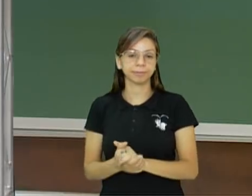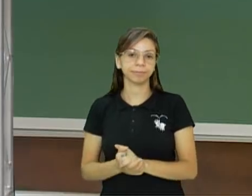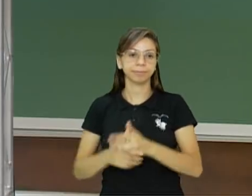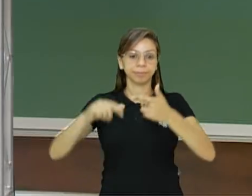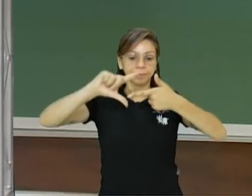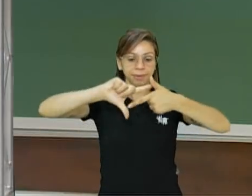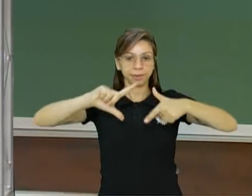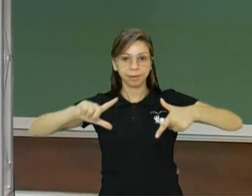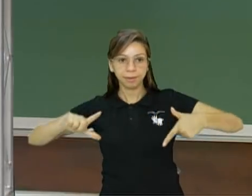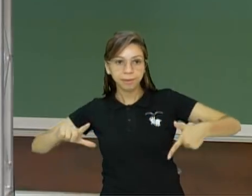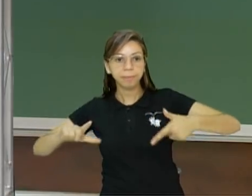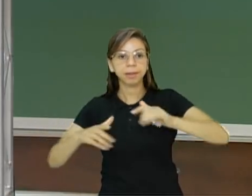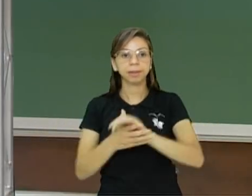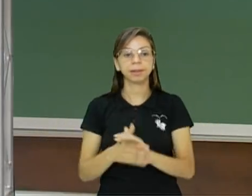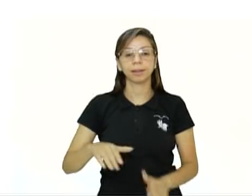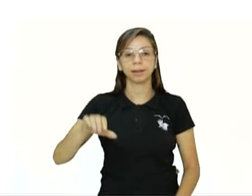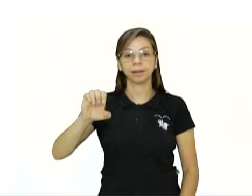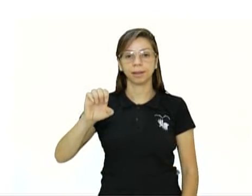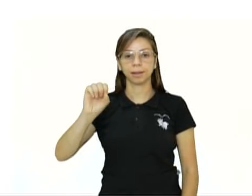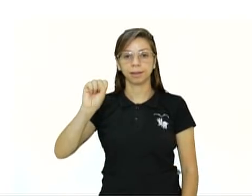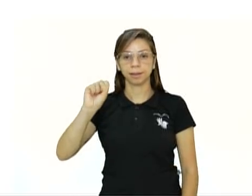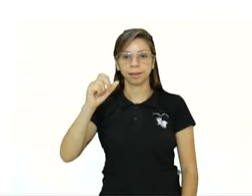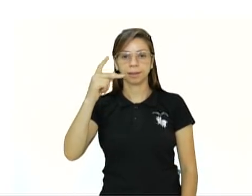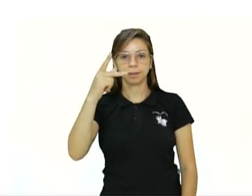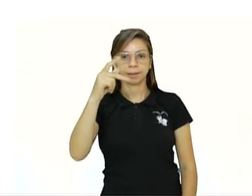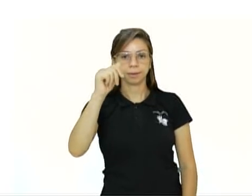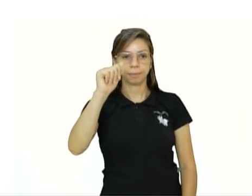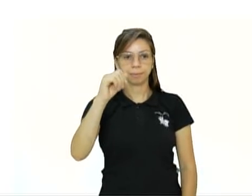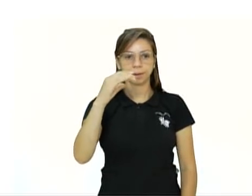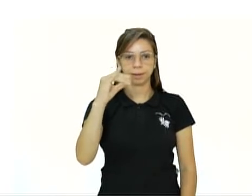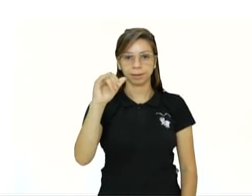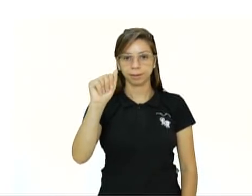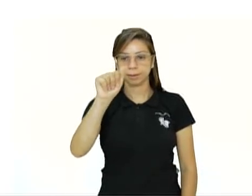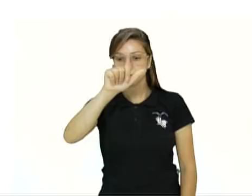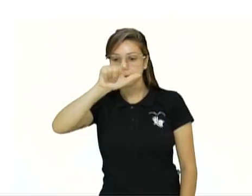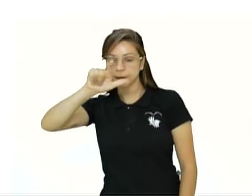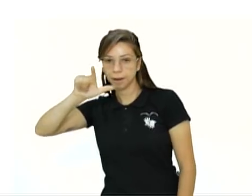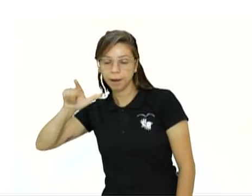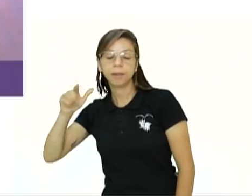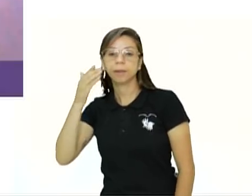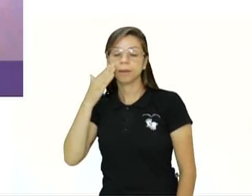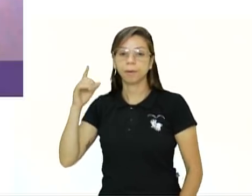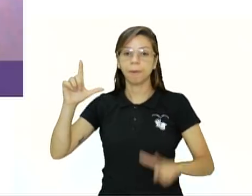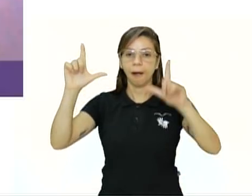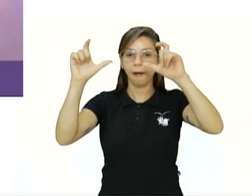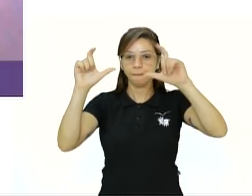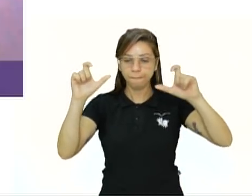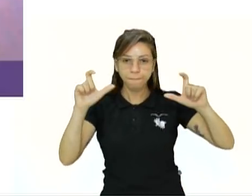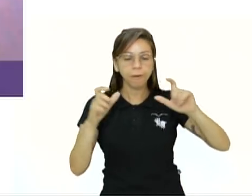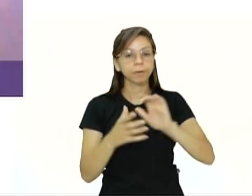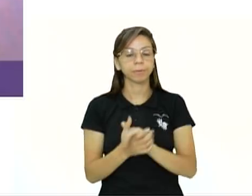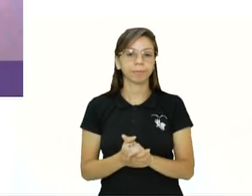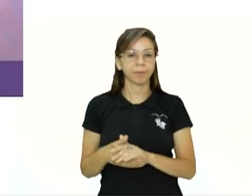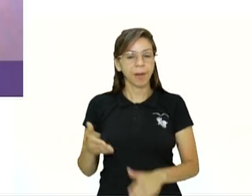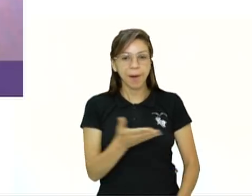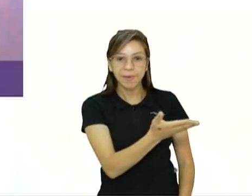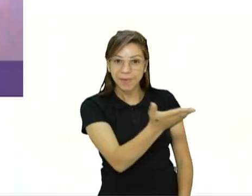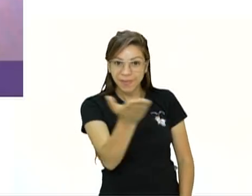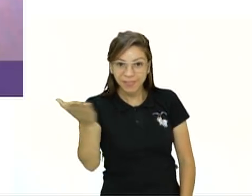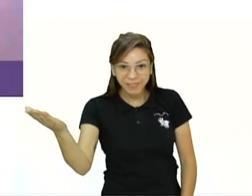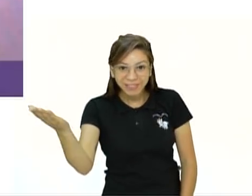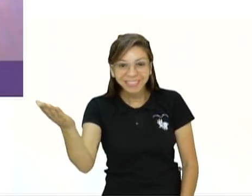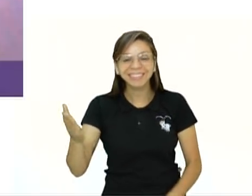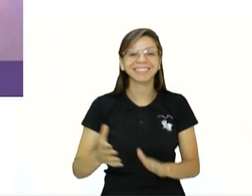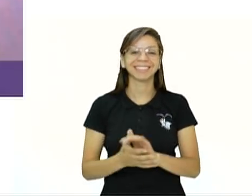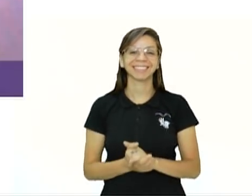Geometria espacial. Então, aqui a foto do Parque Tanguá, vamos estar vendo um pouquinho da geometria espacial. É com vocês aí do